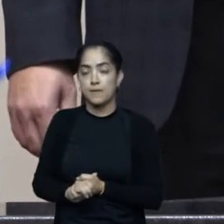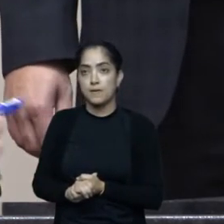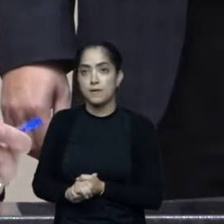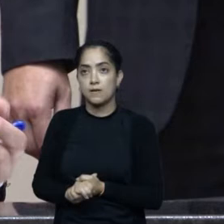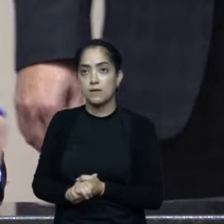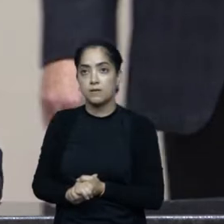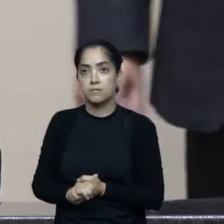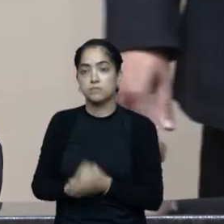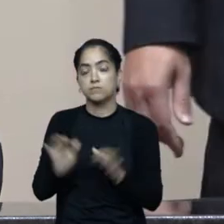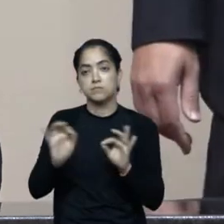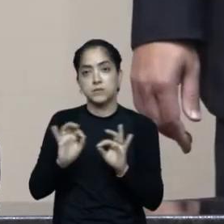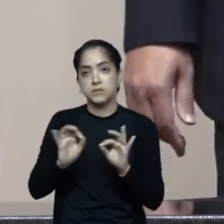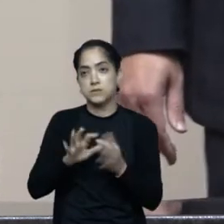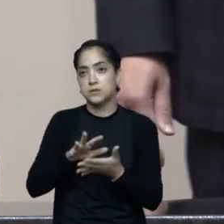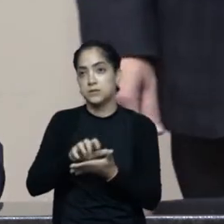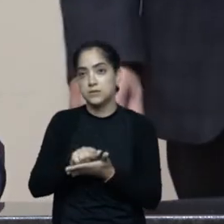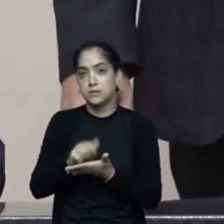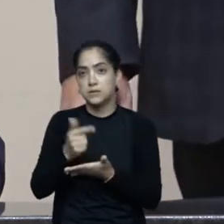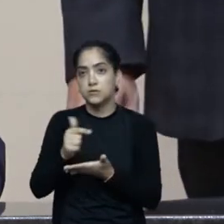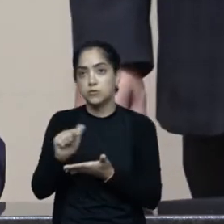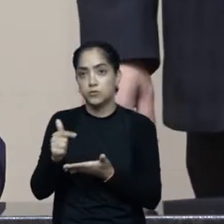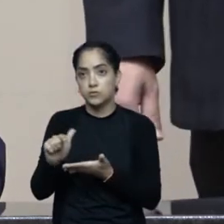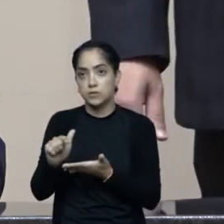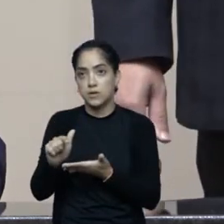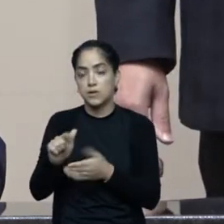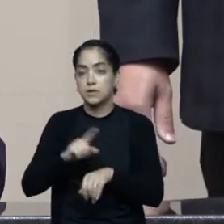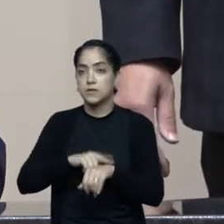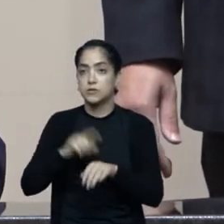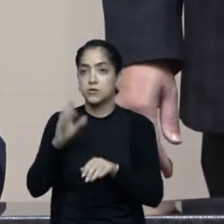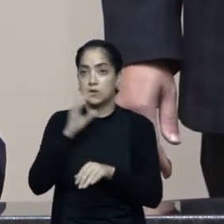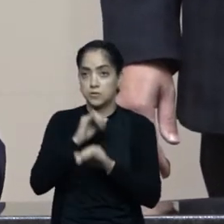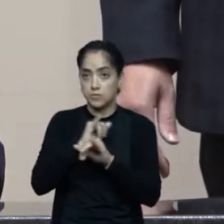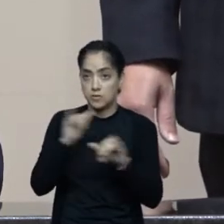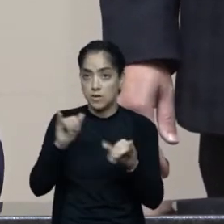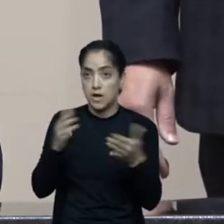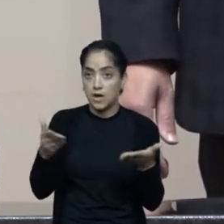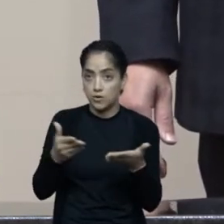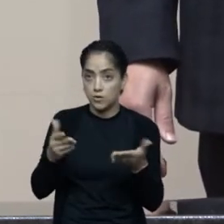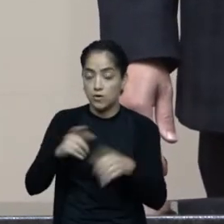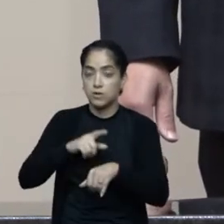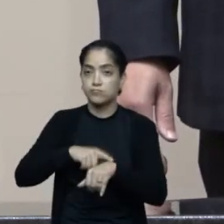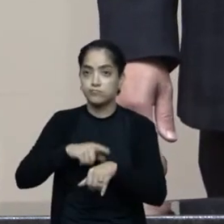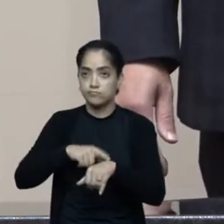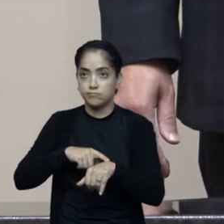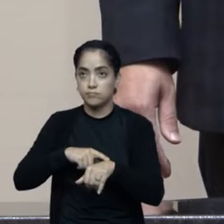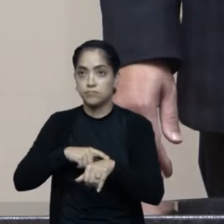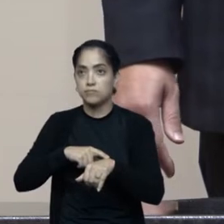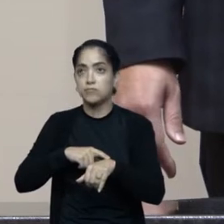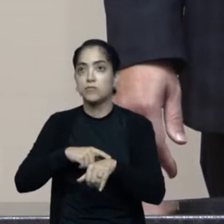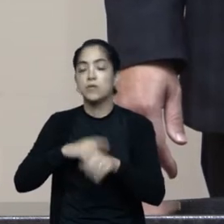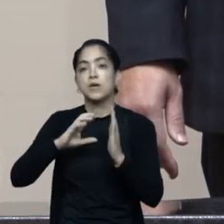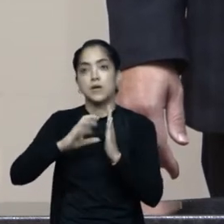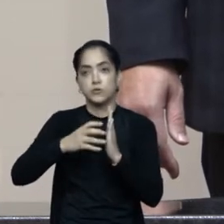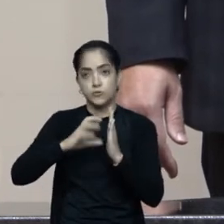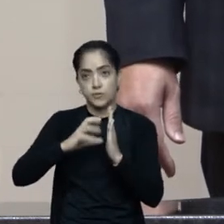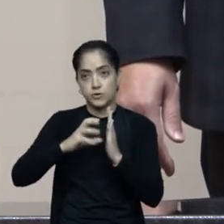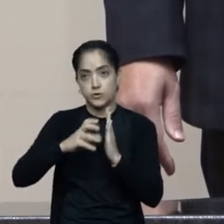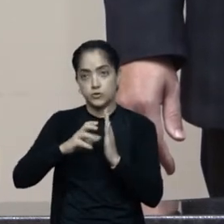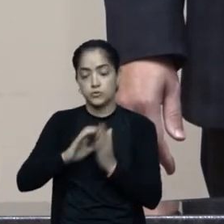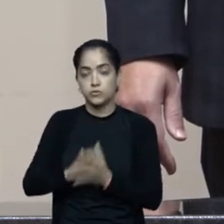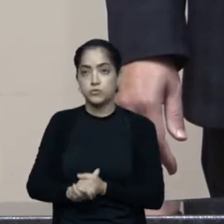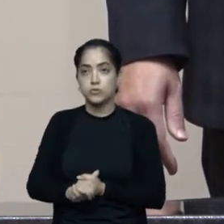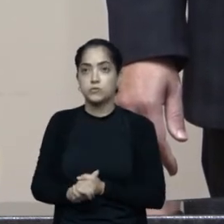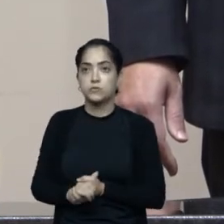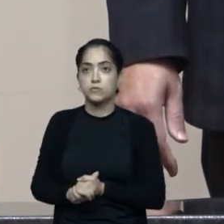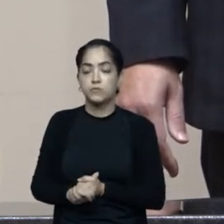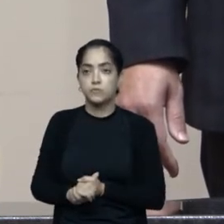Sem deputados inscritos, em breves comunicações, passamos ao horário destinado aos partidos